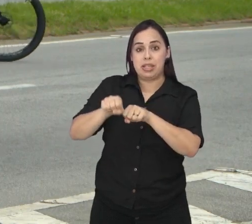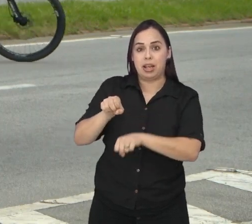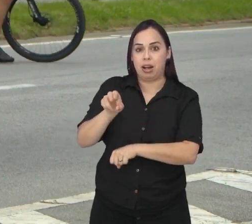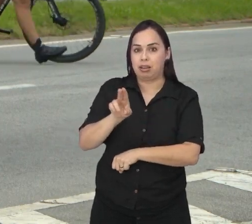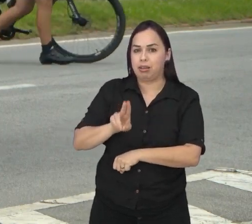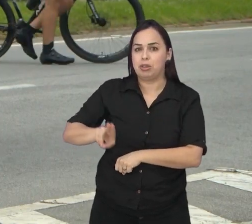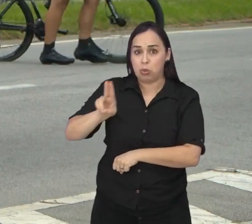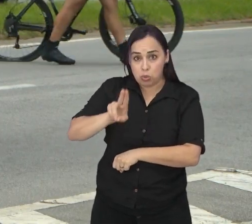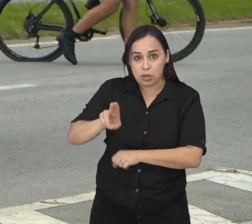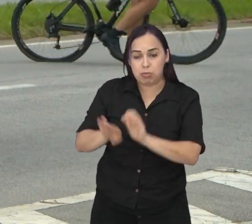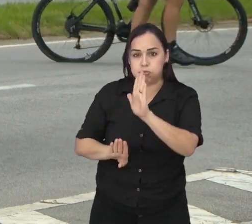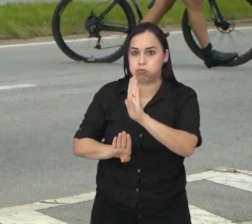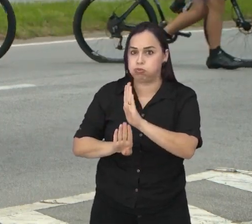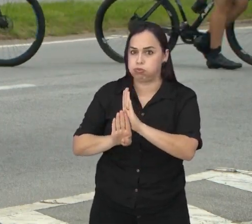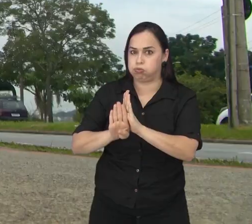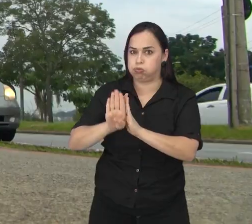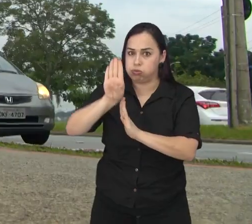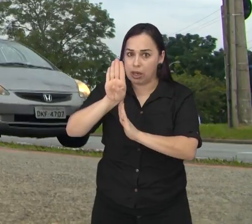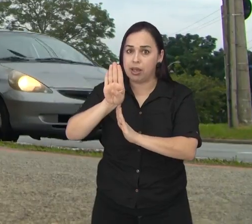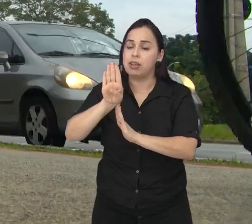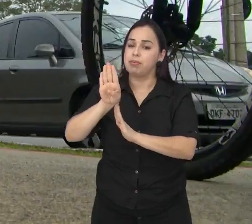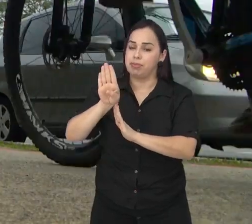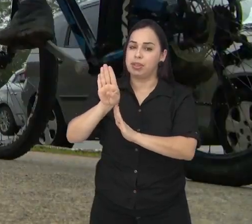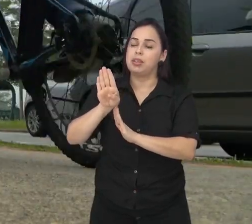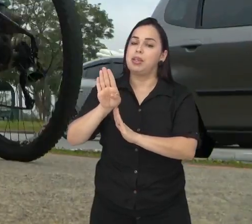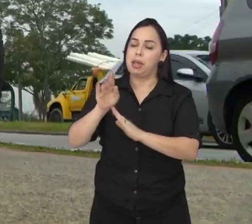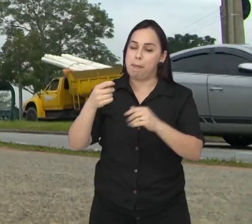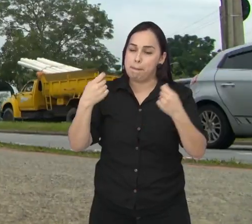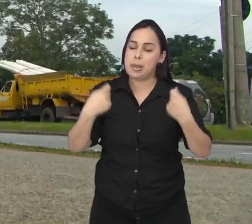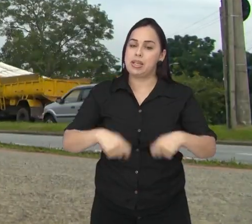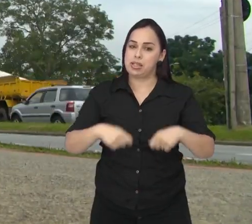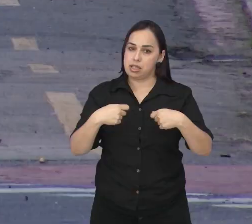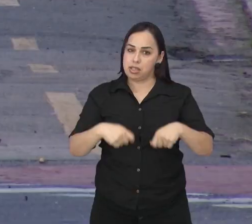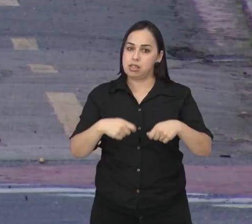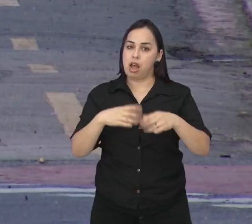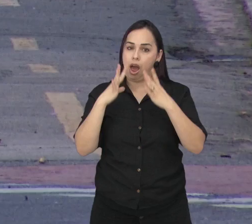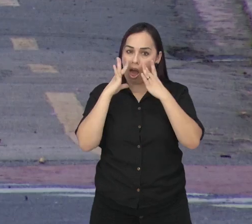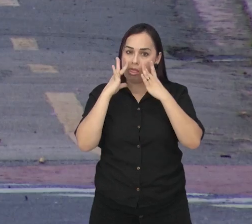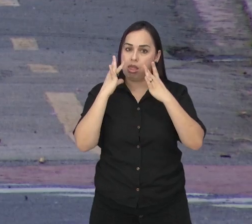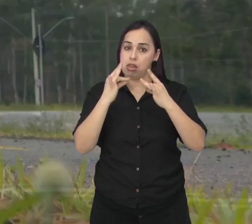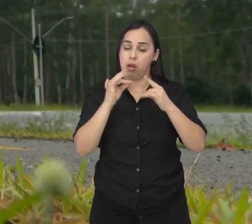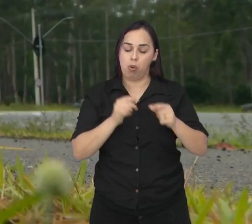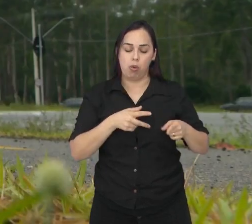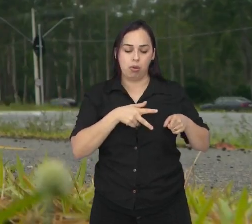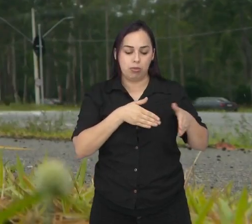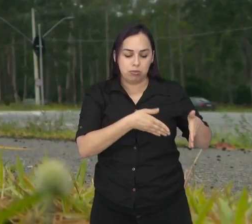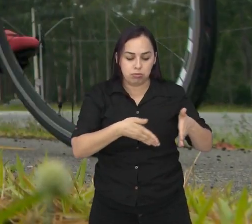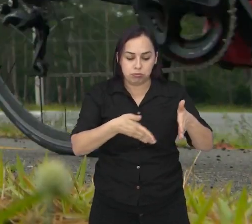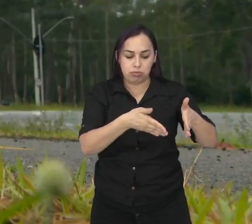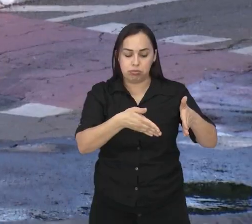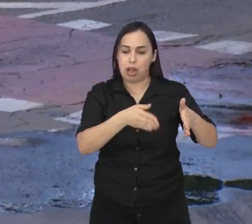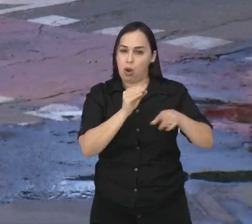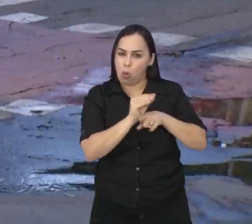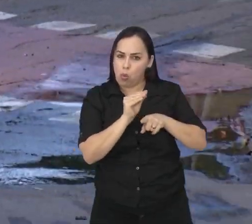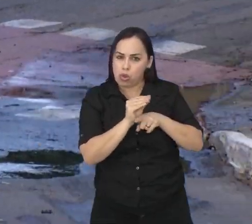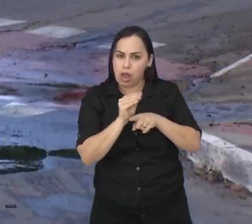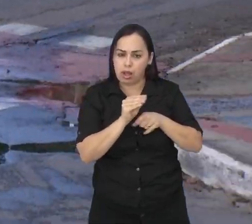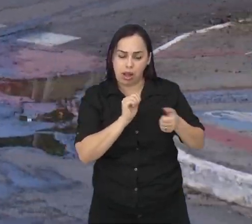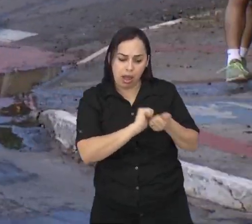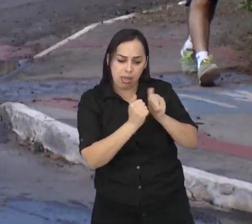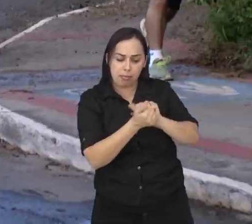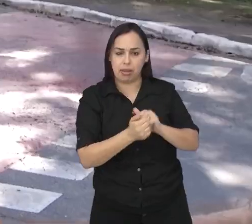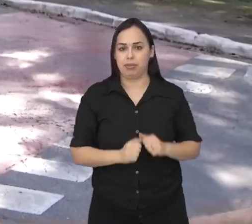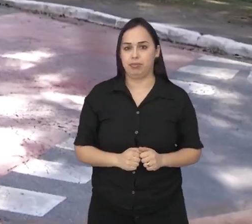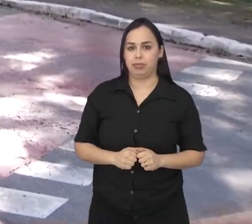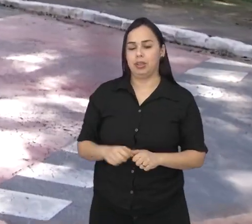uma tendência cada vez mais presente nas cidades e será preciso uma atenção maior para a adequação dos espaços